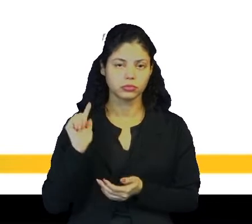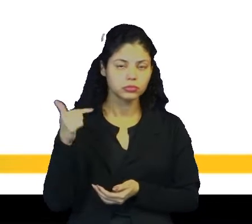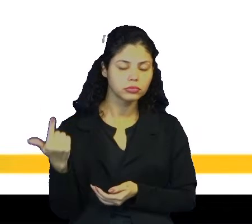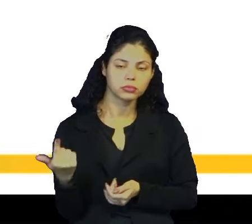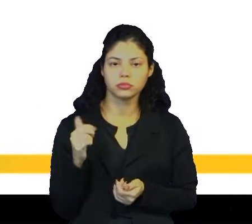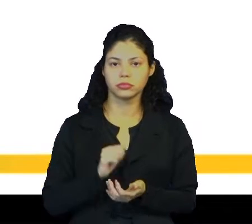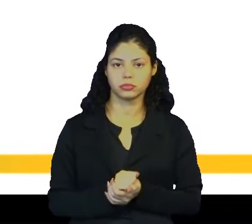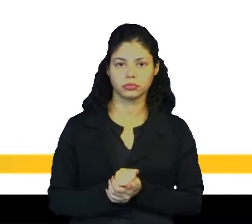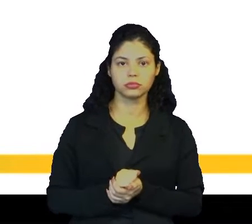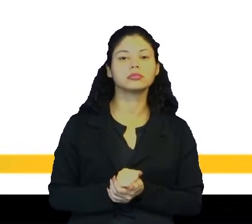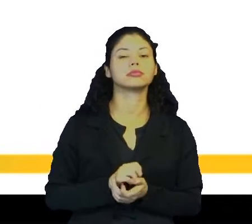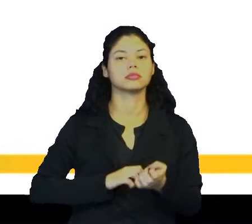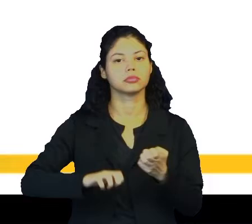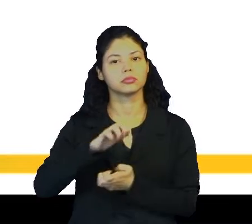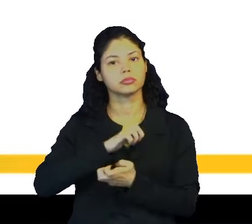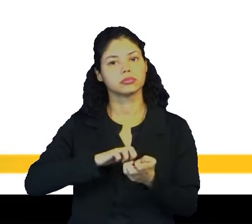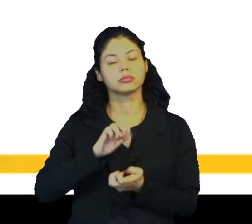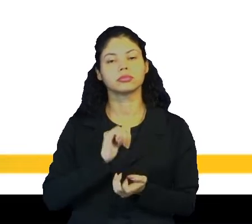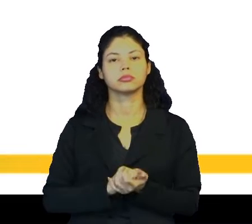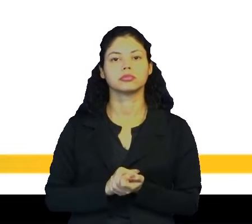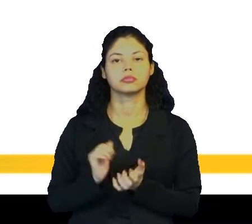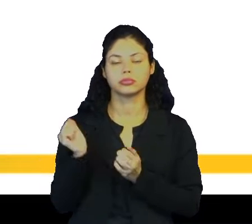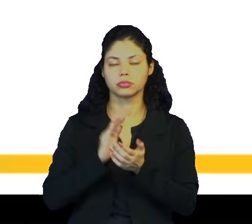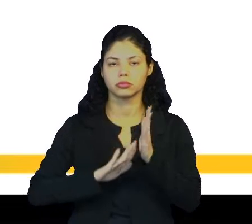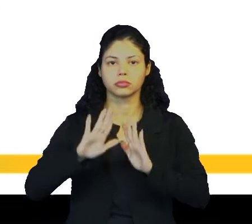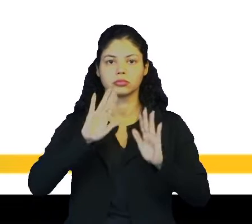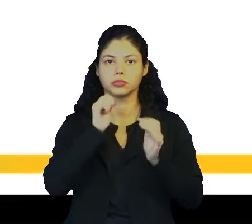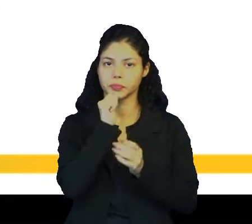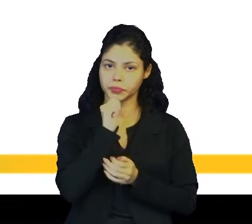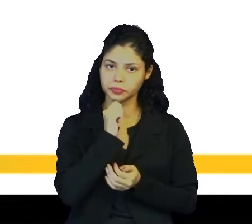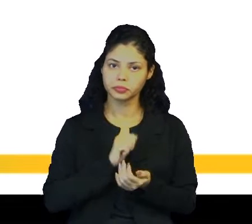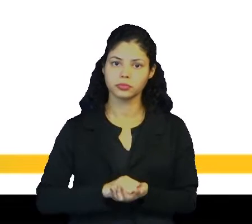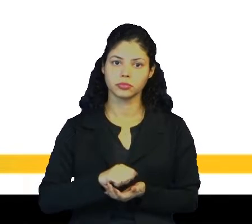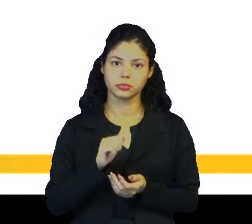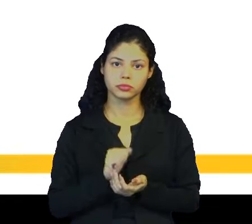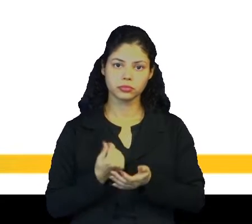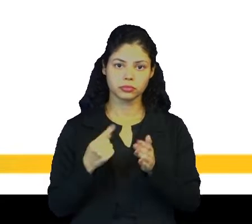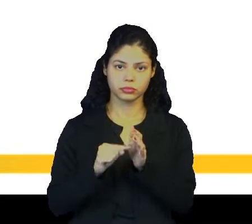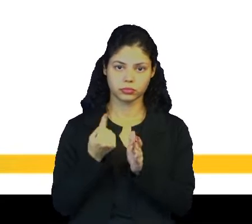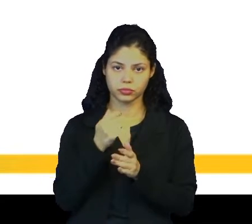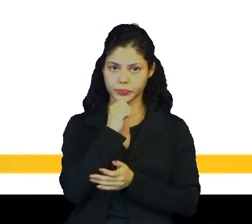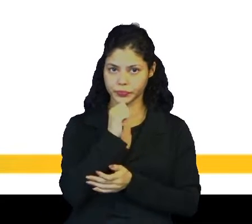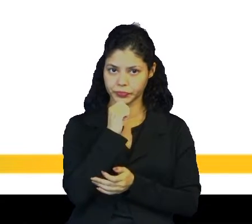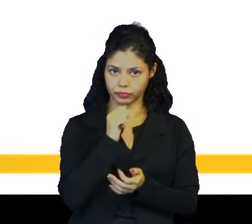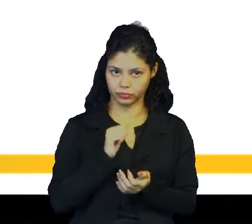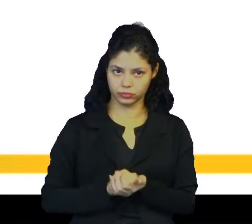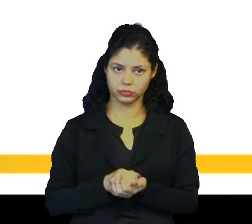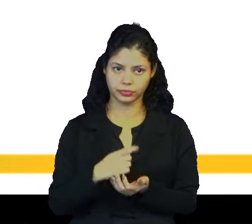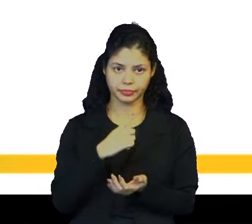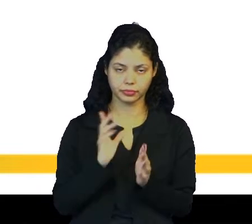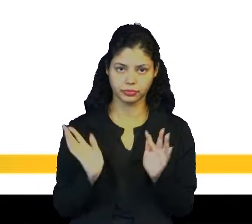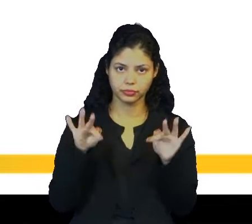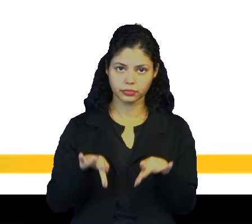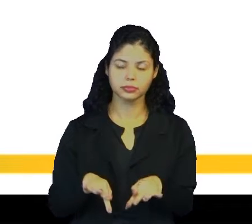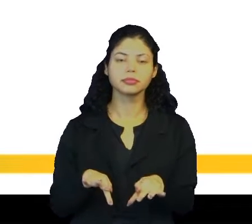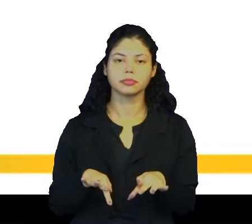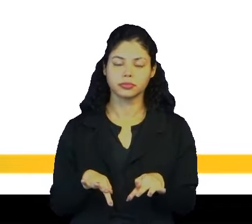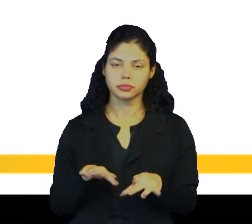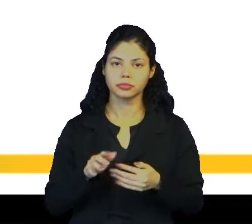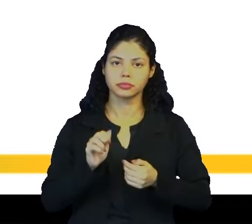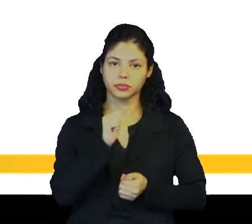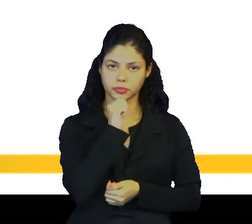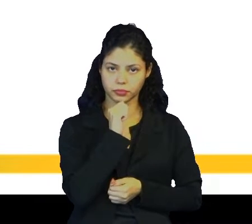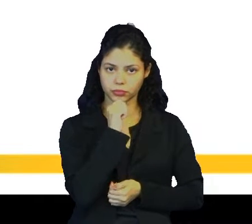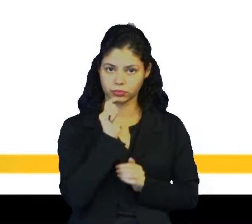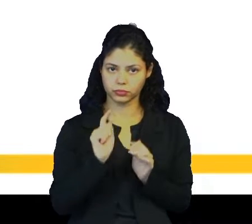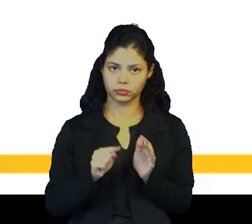pela Revolução Gloriosa. A segunda foi um complemento da primeira e garantiu o fim do absolutismo, com o surgimento